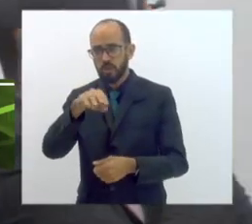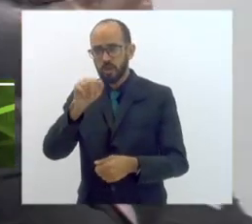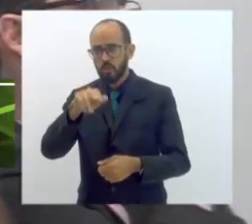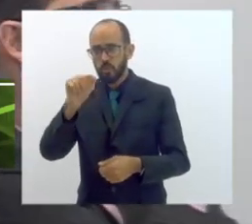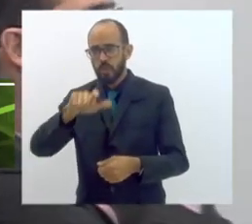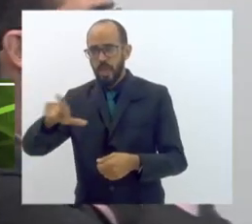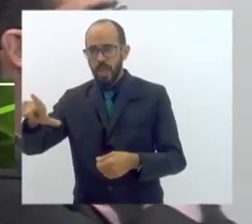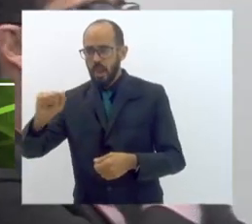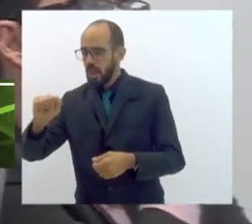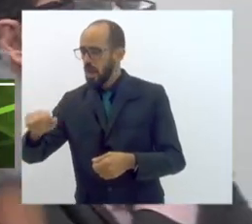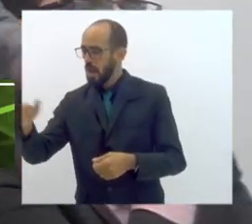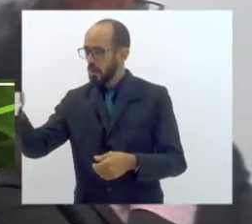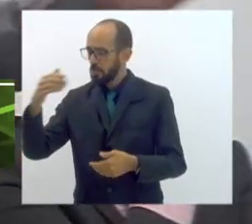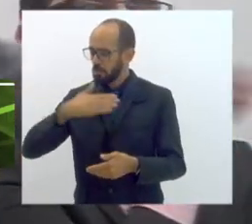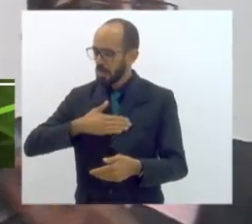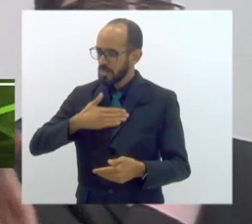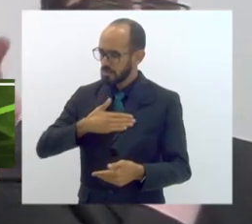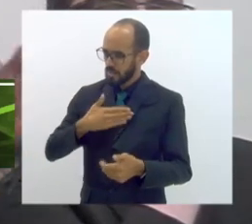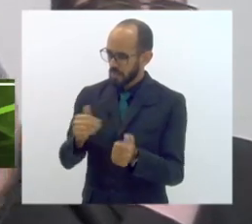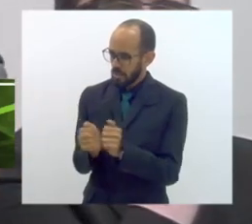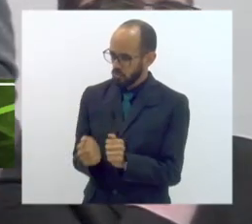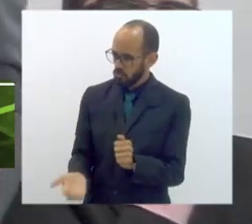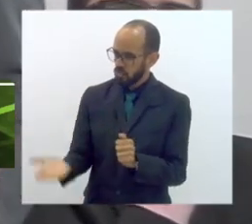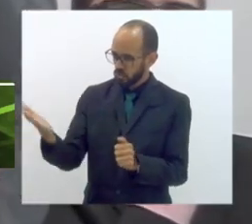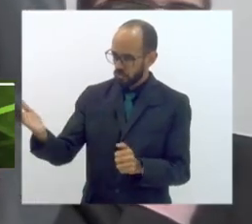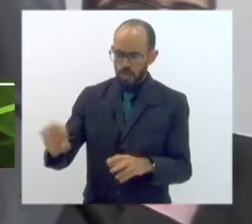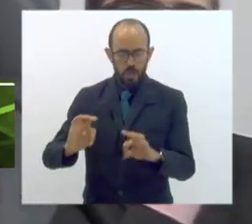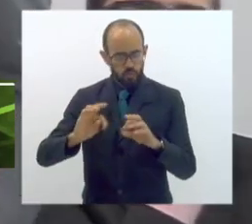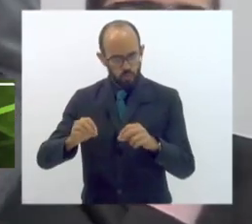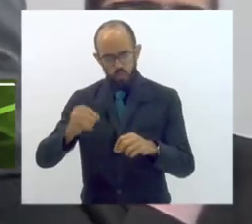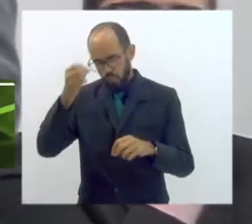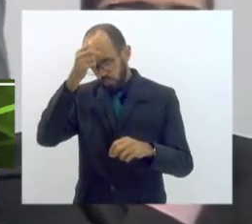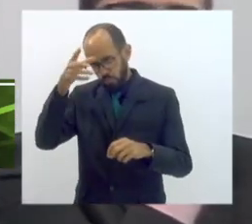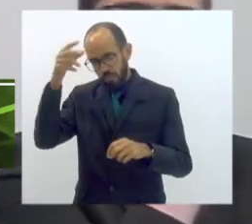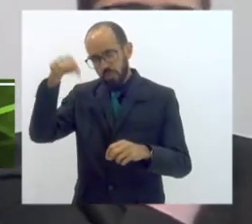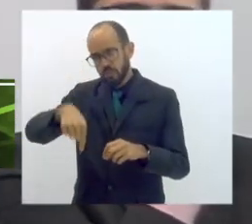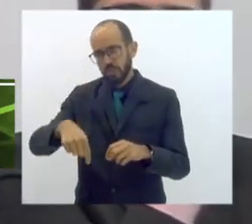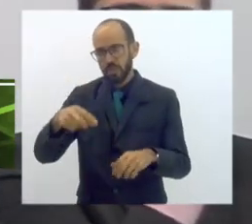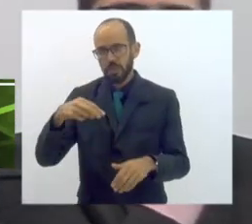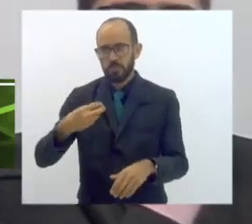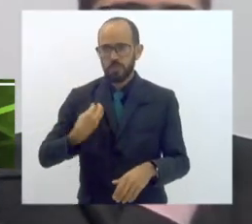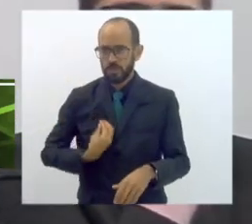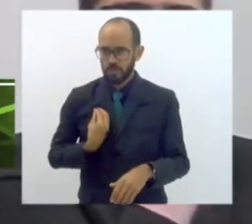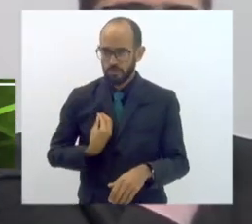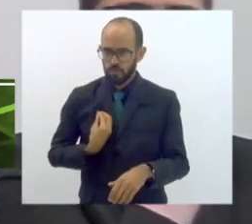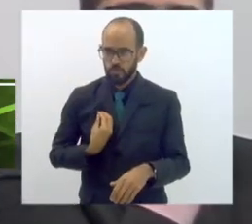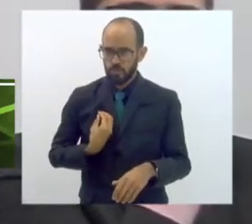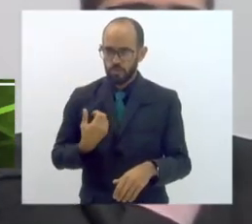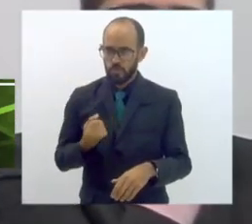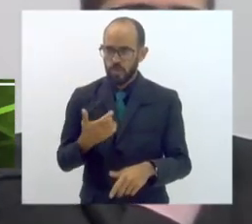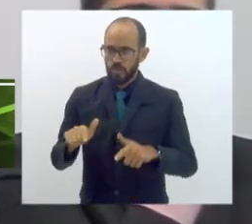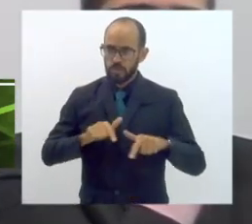gente no estado juntos, todos os prefeitos e prefeitas aqui. Quando esse trabalho